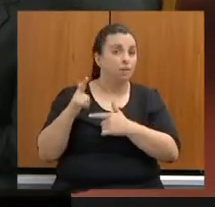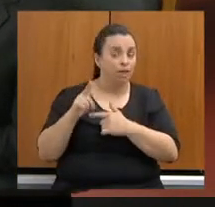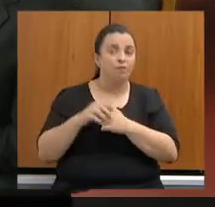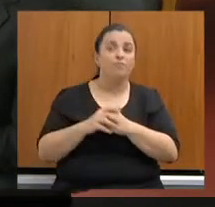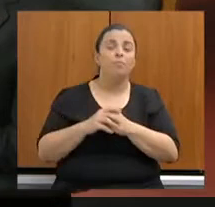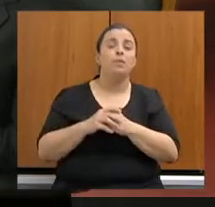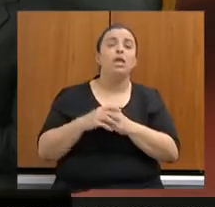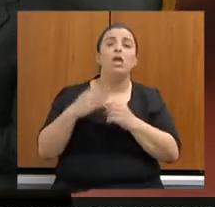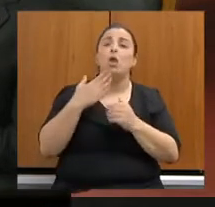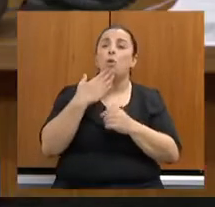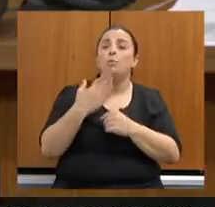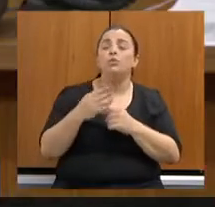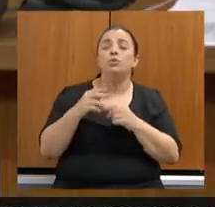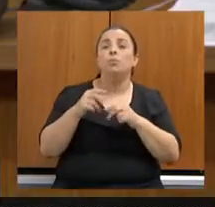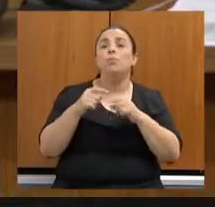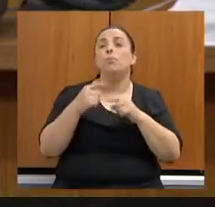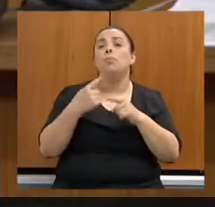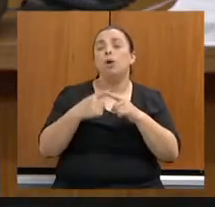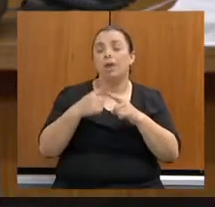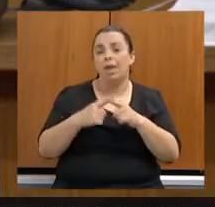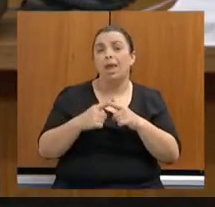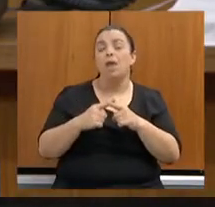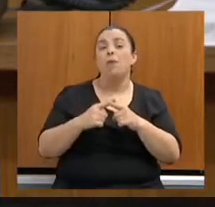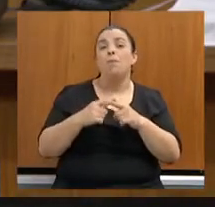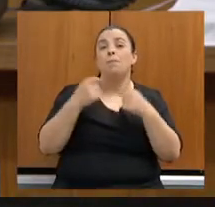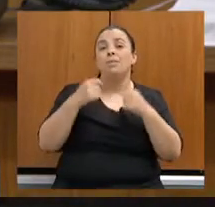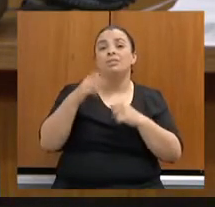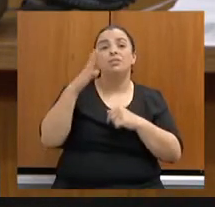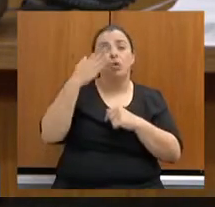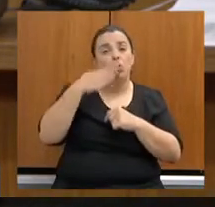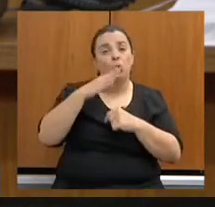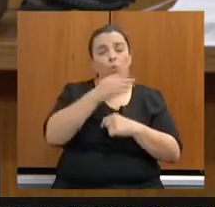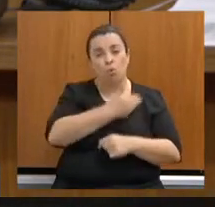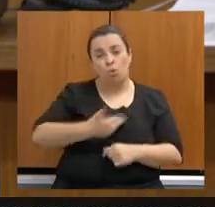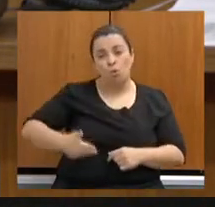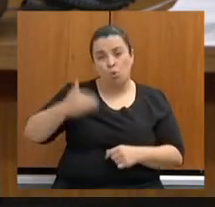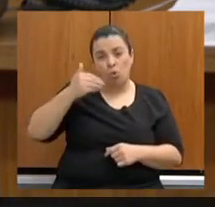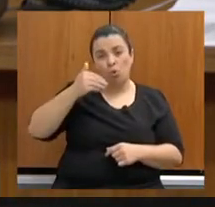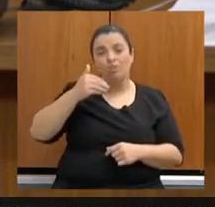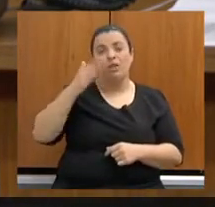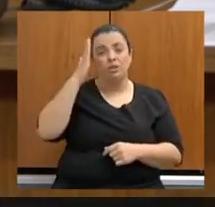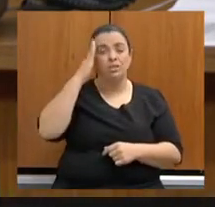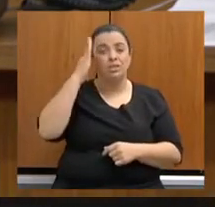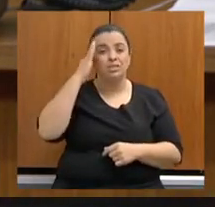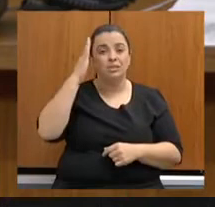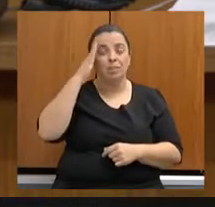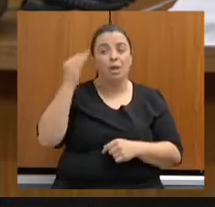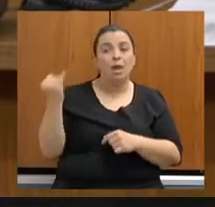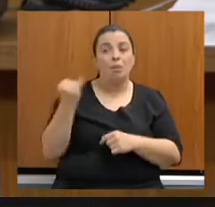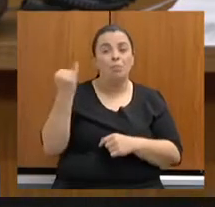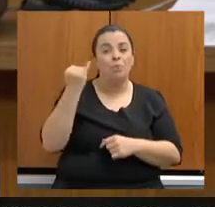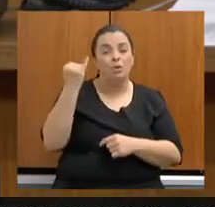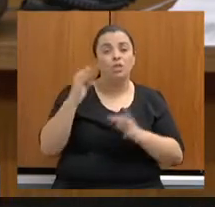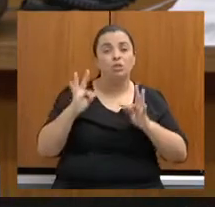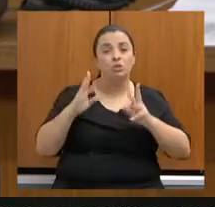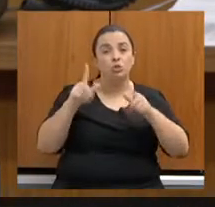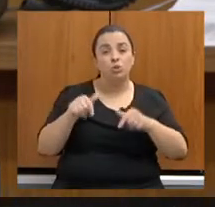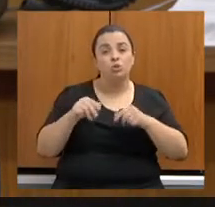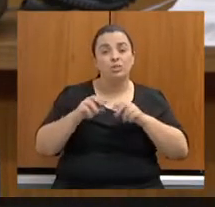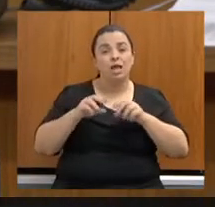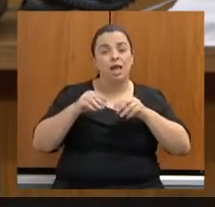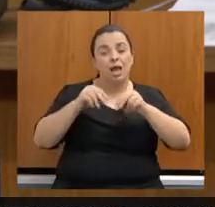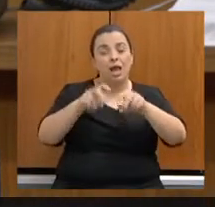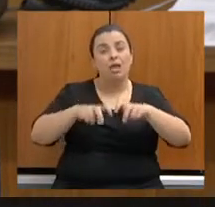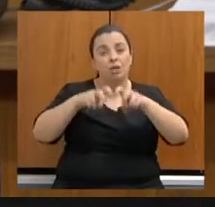mostrando para o governo para o governador a importância desse trabalho assistência técnica aos nossos agricultores familiares é